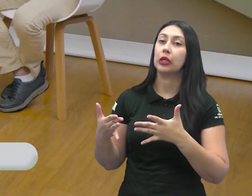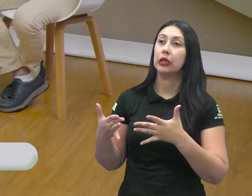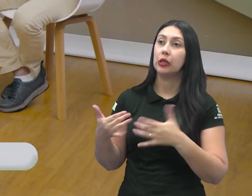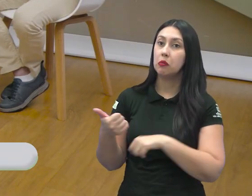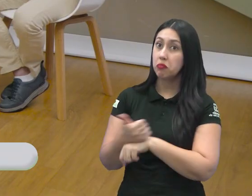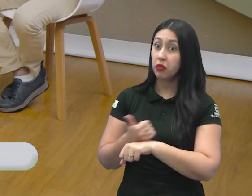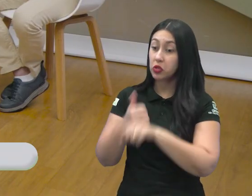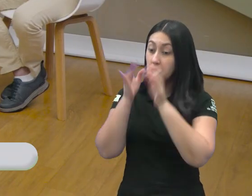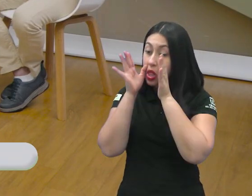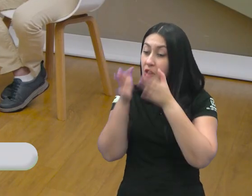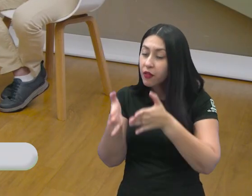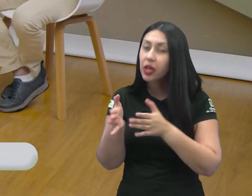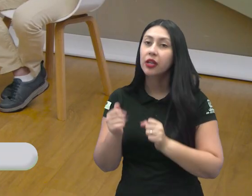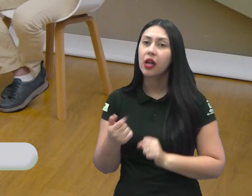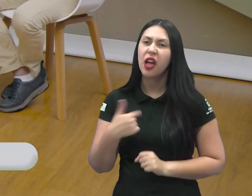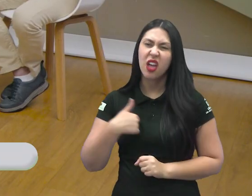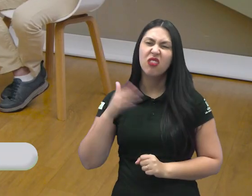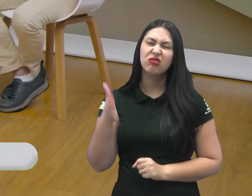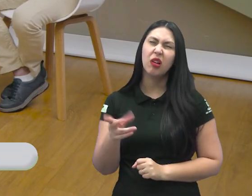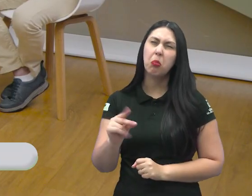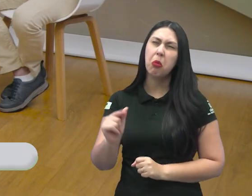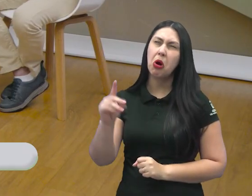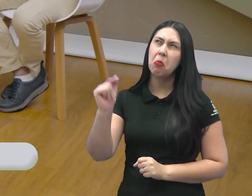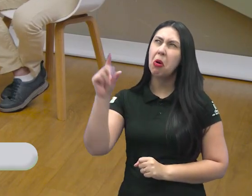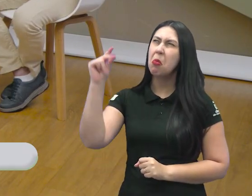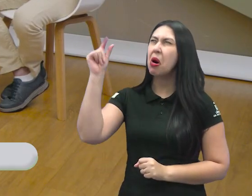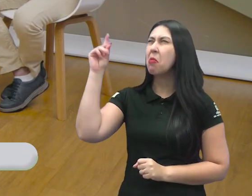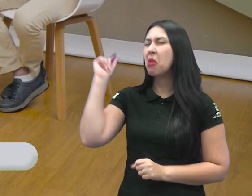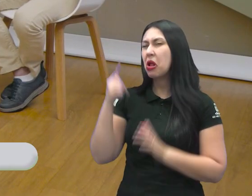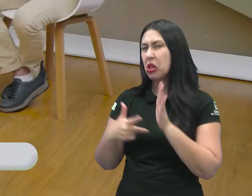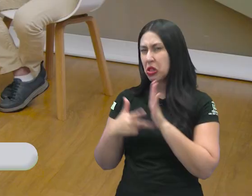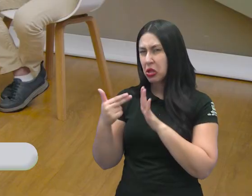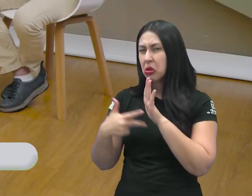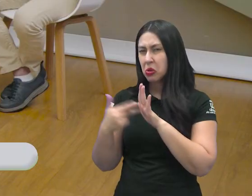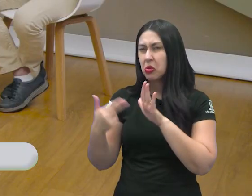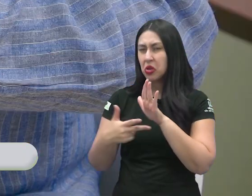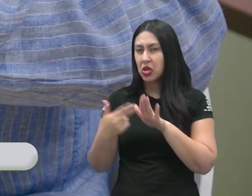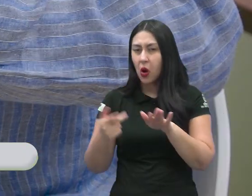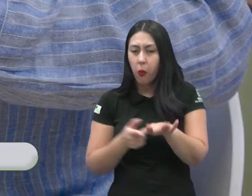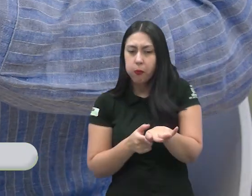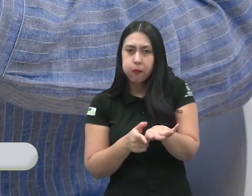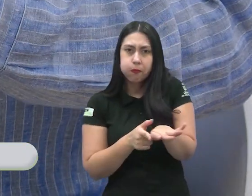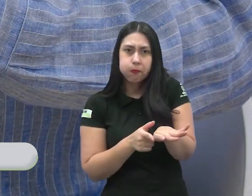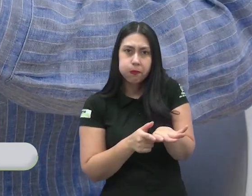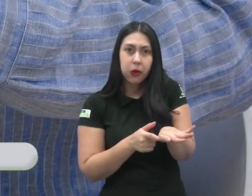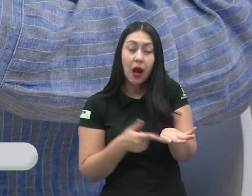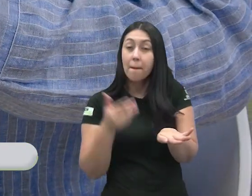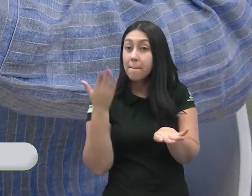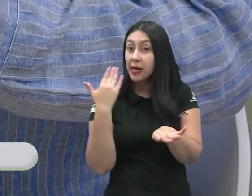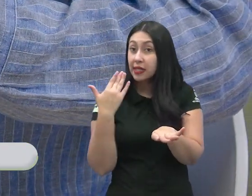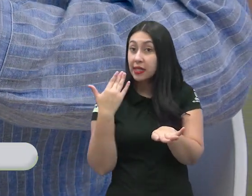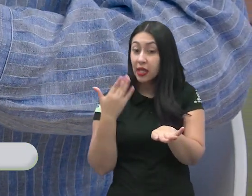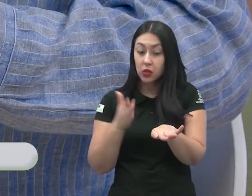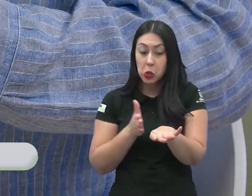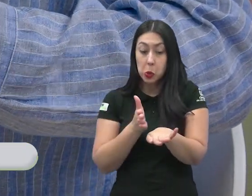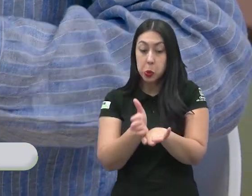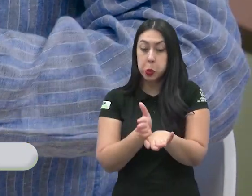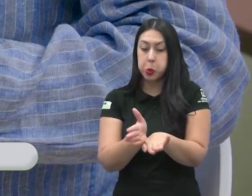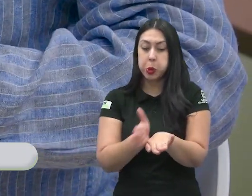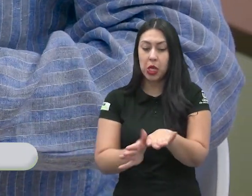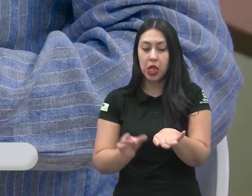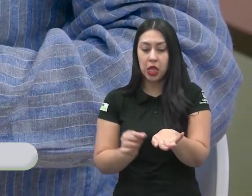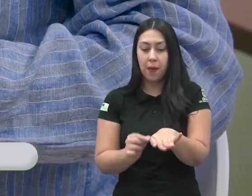como eu opero joanete há muitos anos, há mais de 35 anos, você operava, botava no lugar, serrava, botava no lugar e